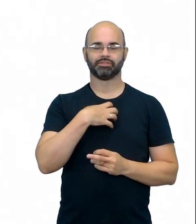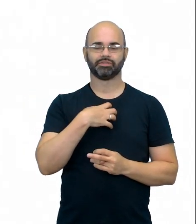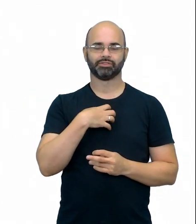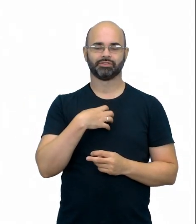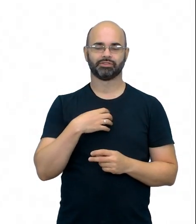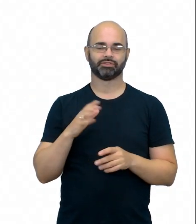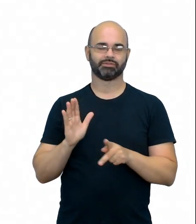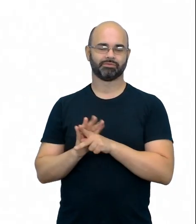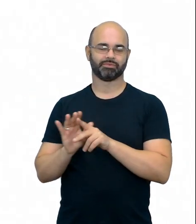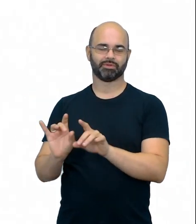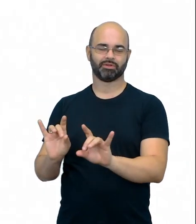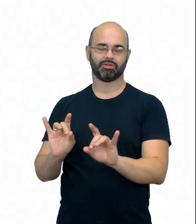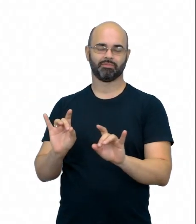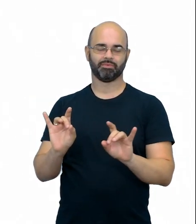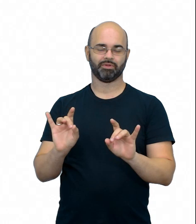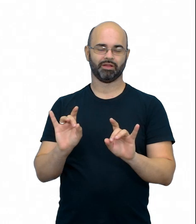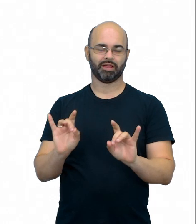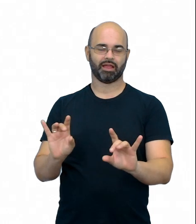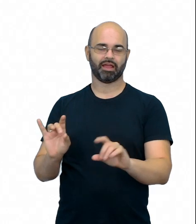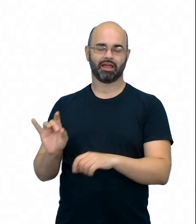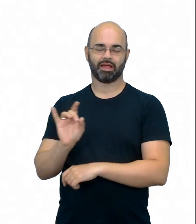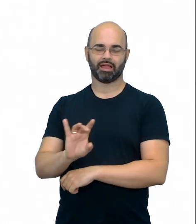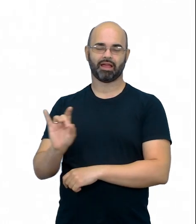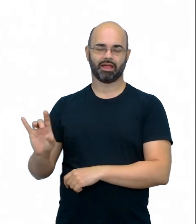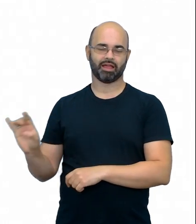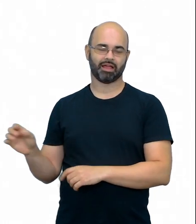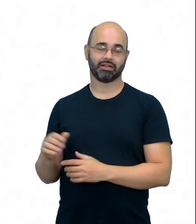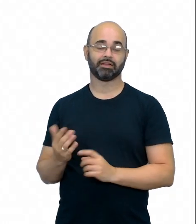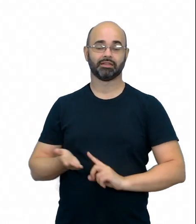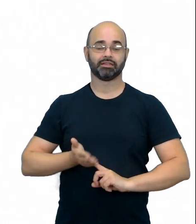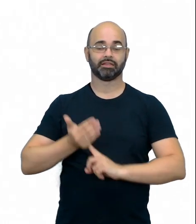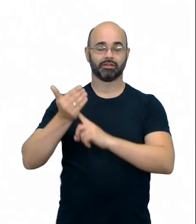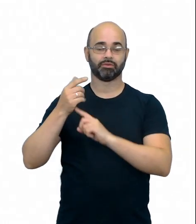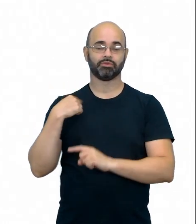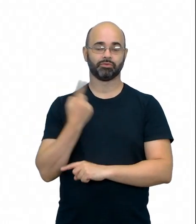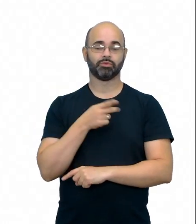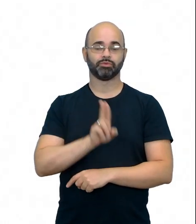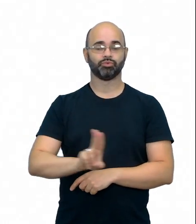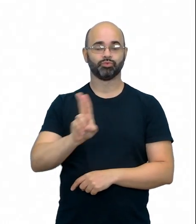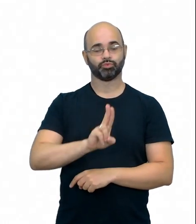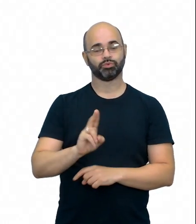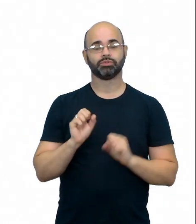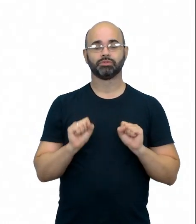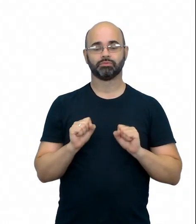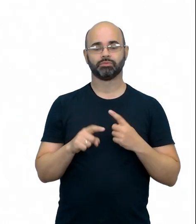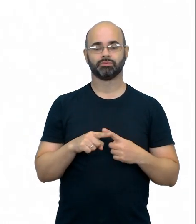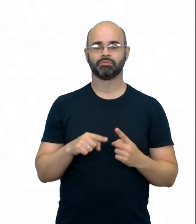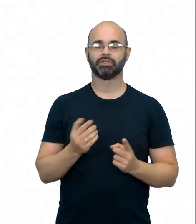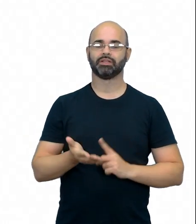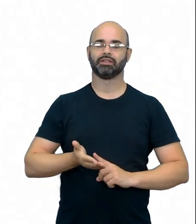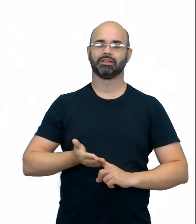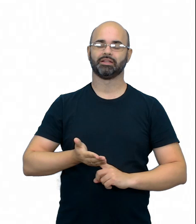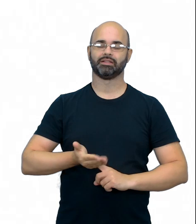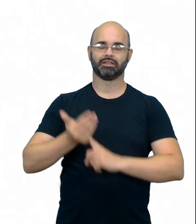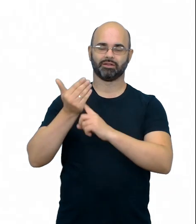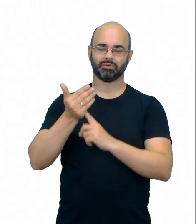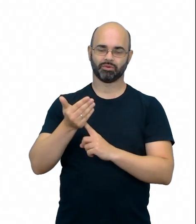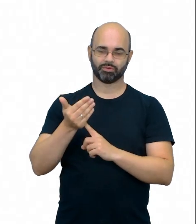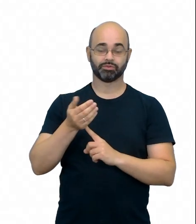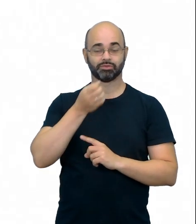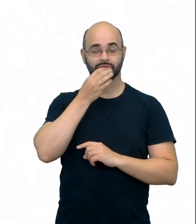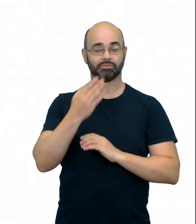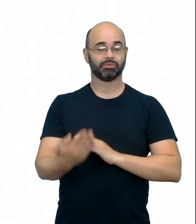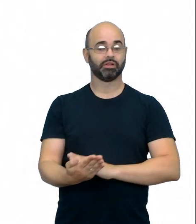a gente pode utilizar também a tecnologia, que ela nos ajuda bastante nessas situações.